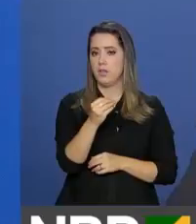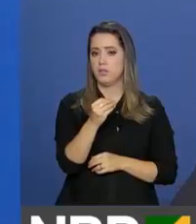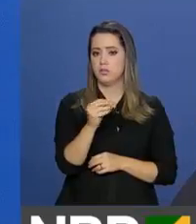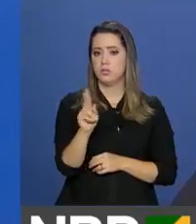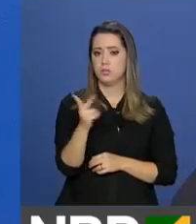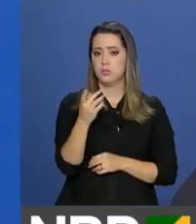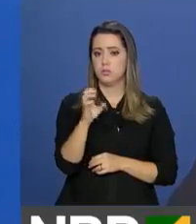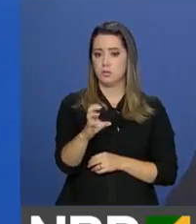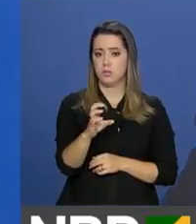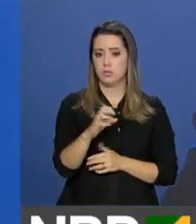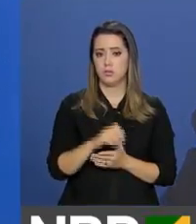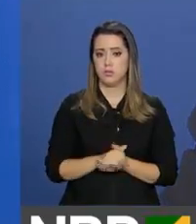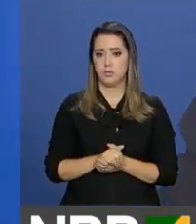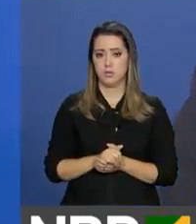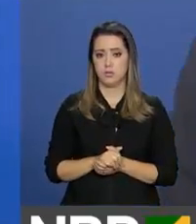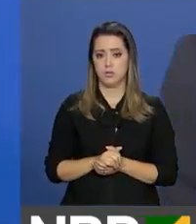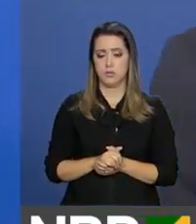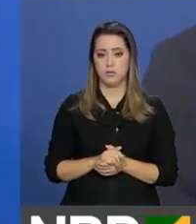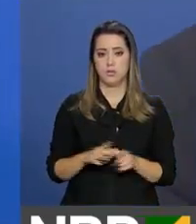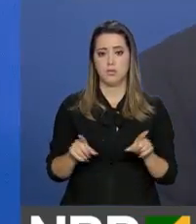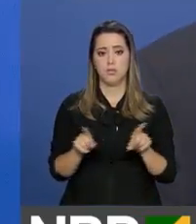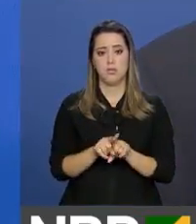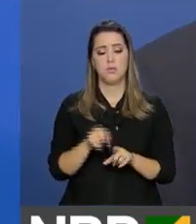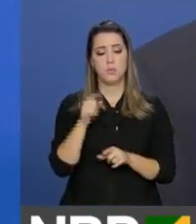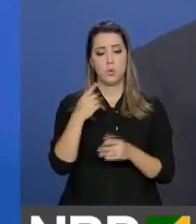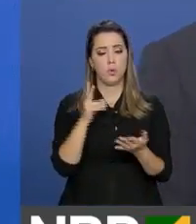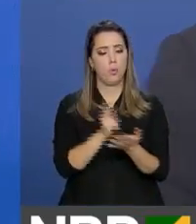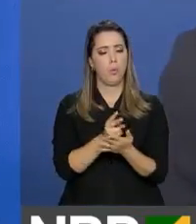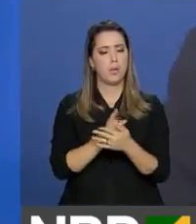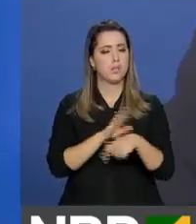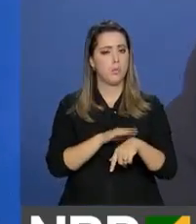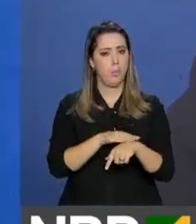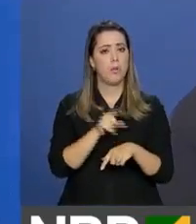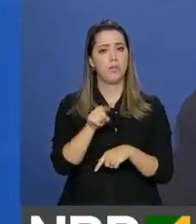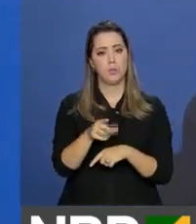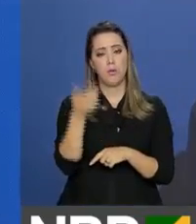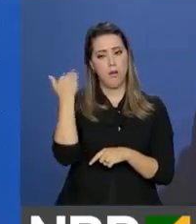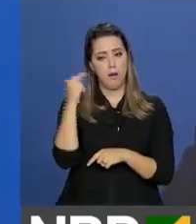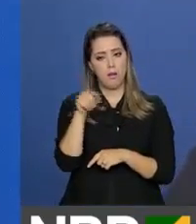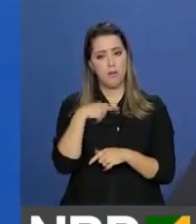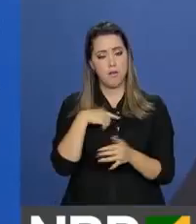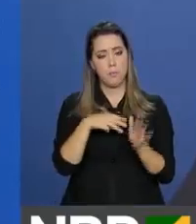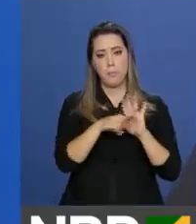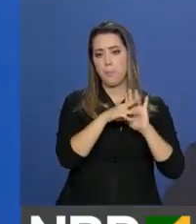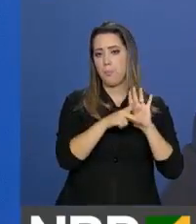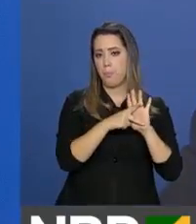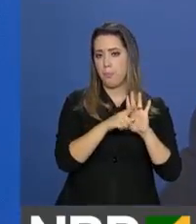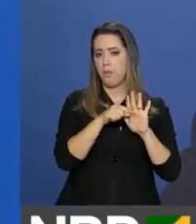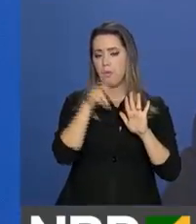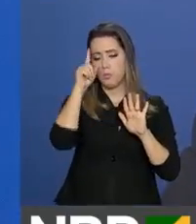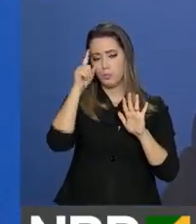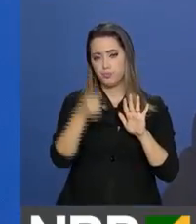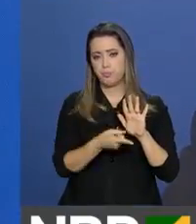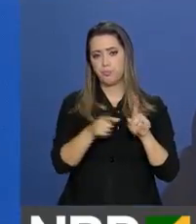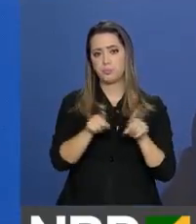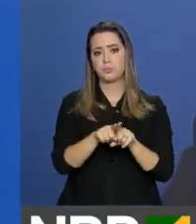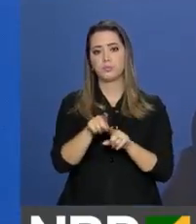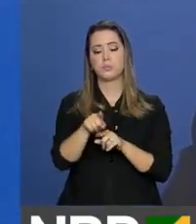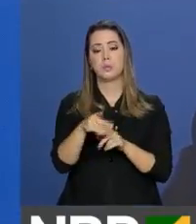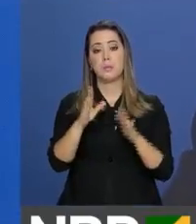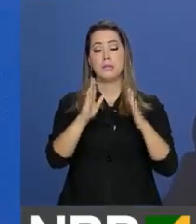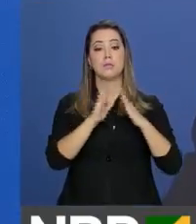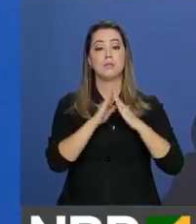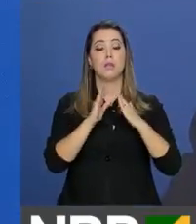hein? Baixinho do Irecê. Naquela mesma data eu assinei uma medida provisória garantindo que o